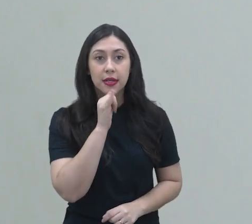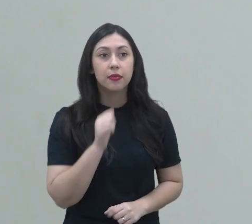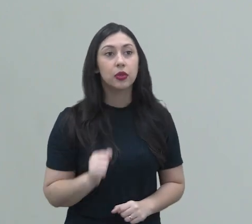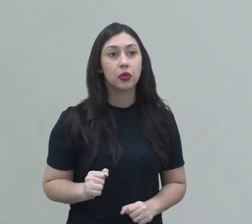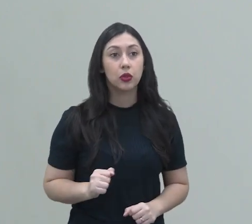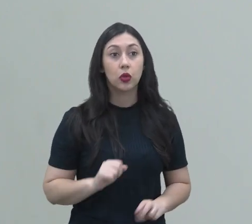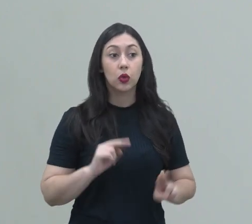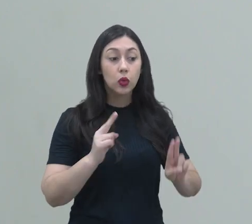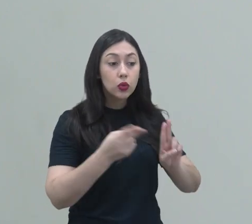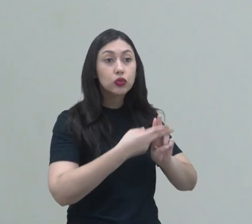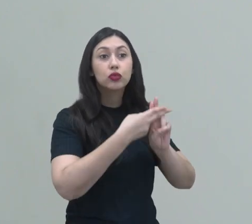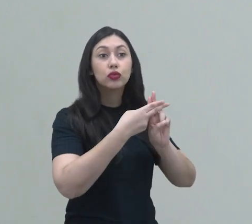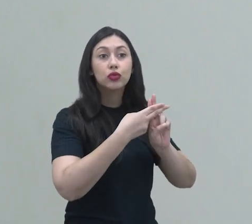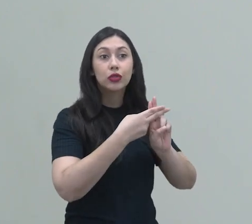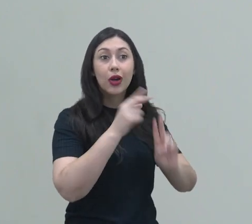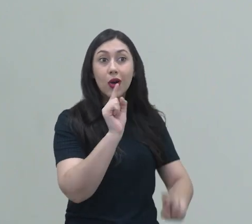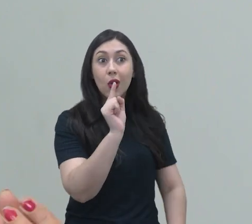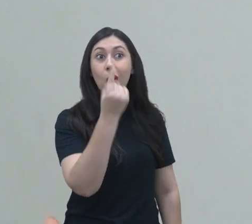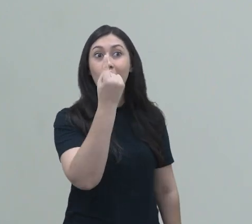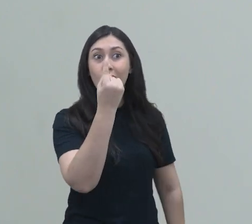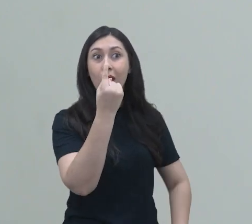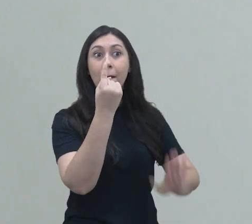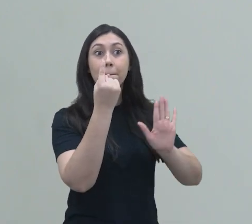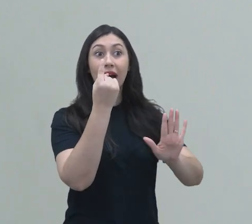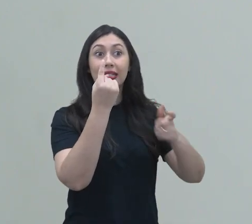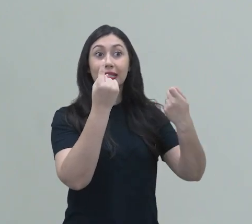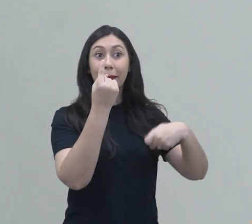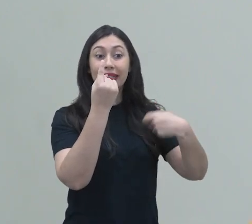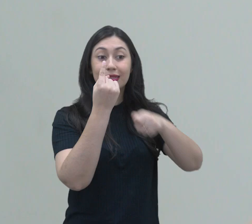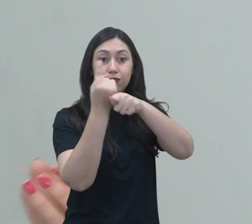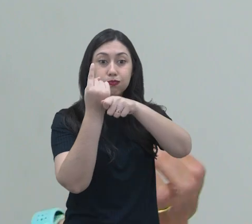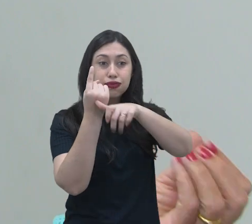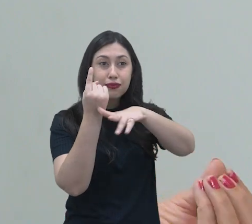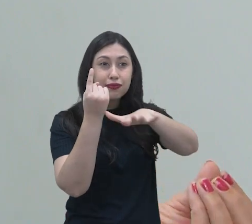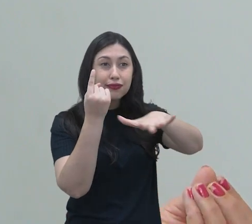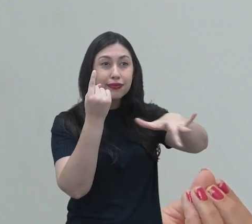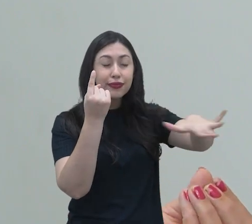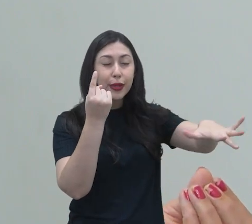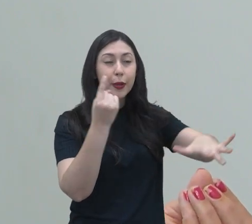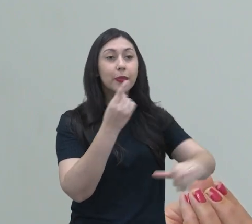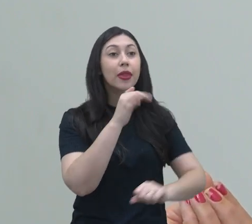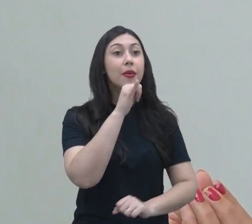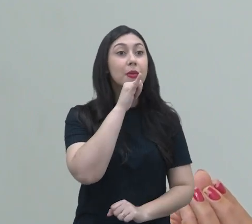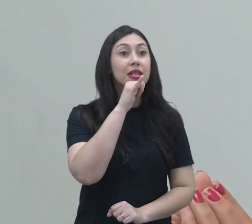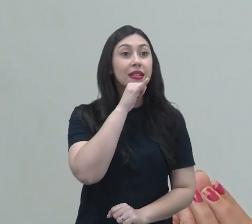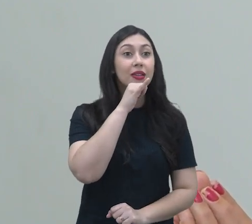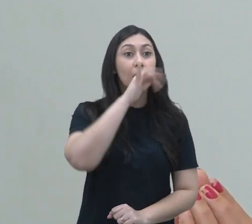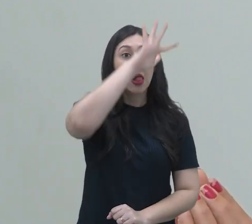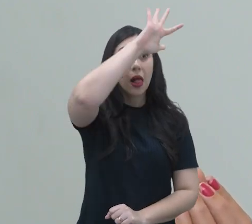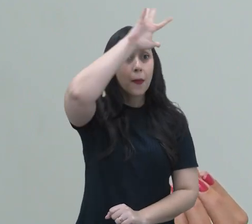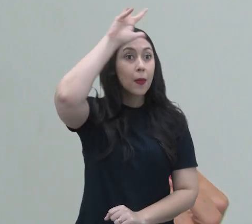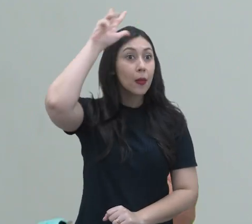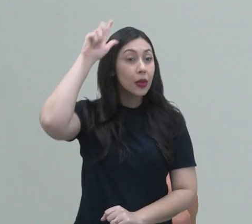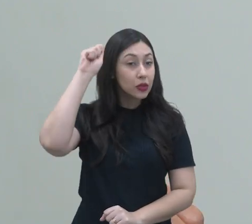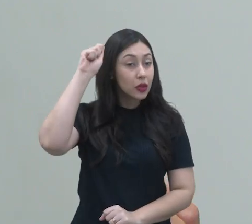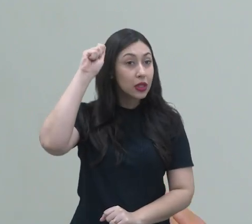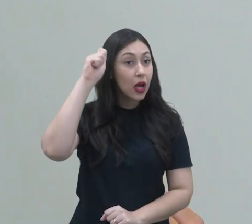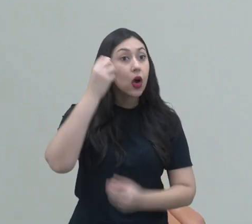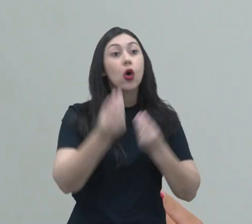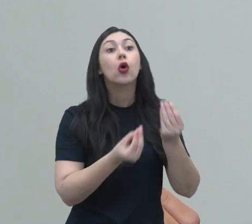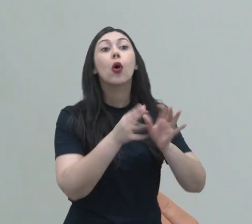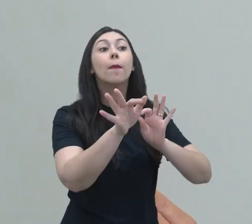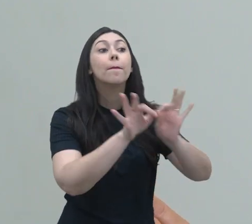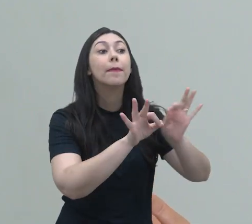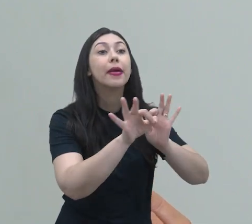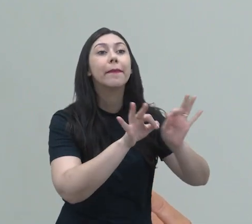exemplo, o SUS é um e é muitos. Porque quando a gente trabalha numa região como a região norte, no Amazonas, a organização